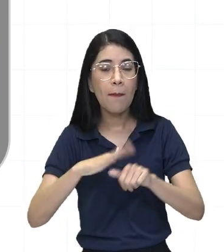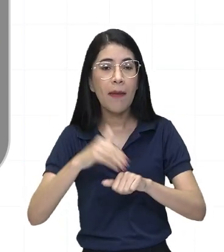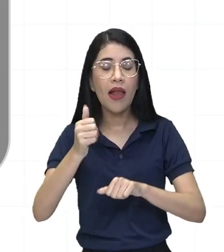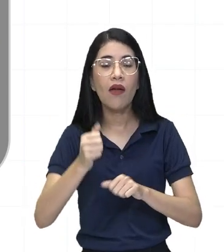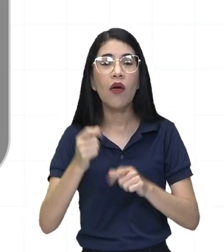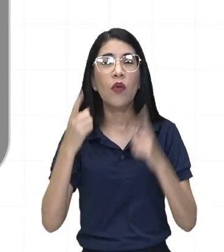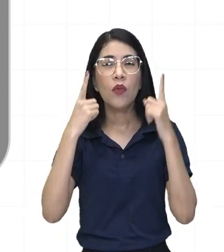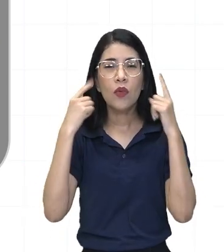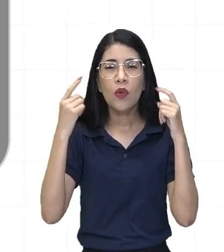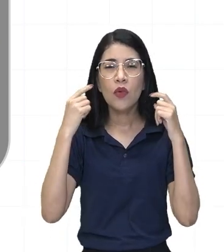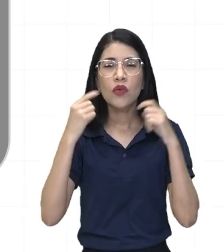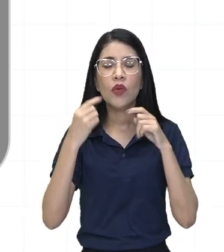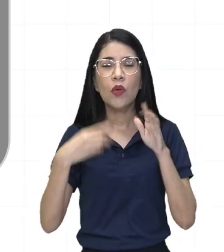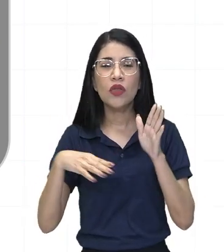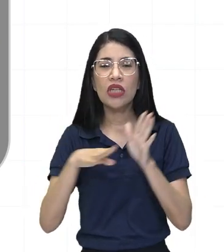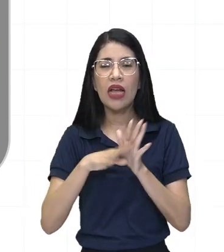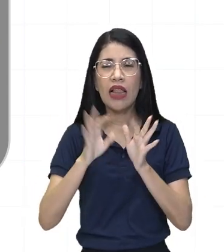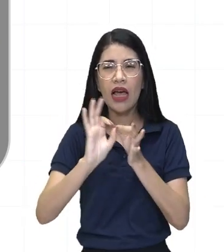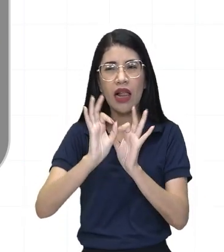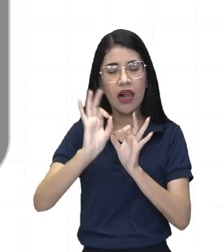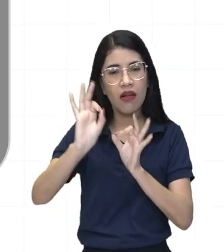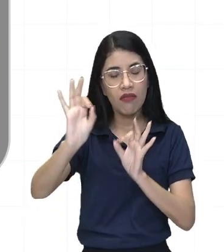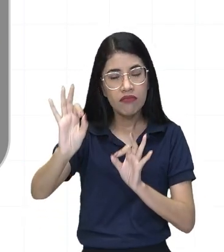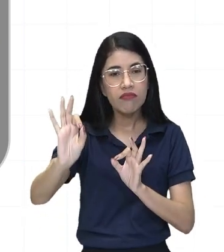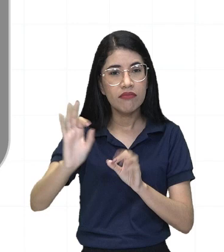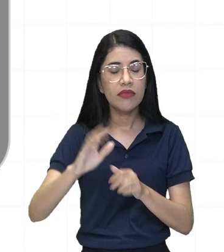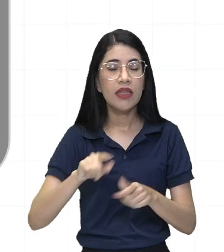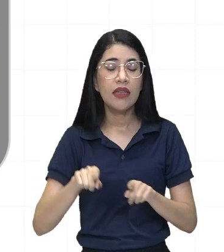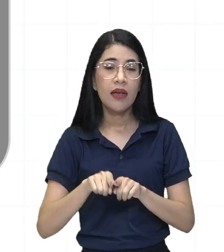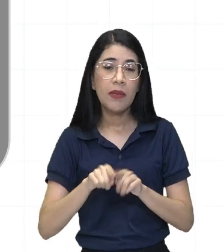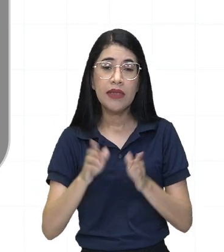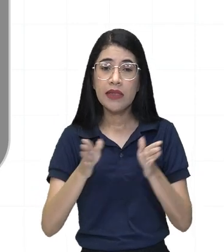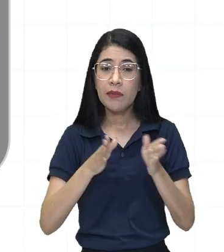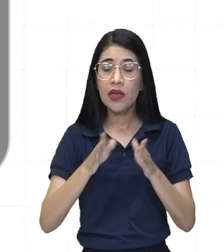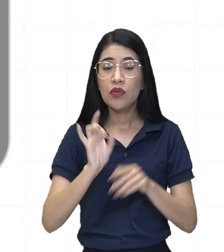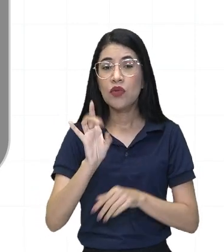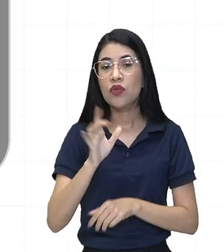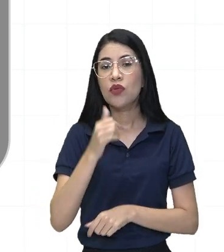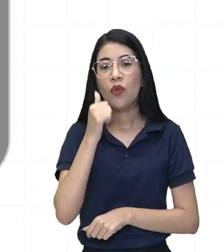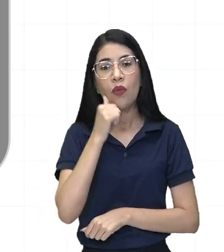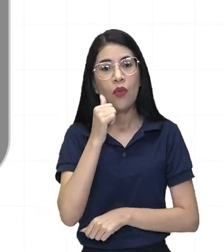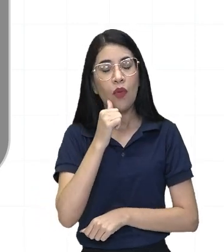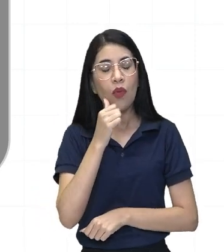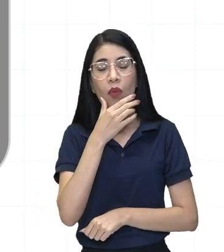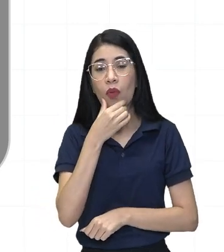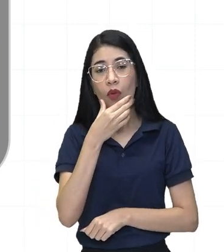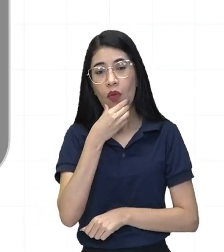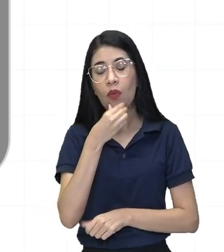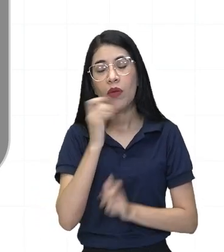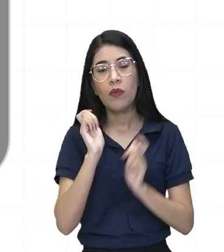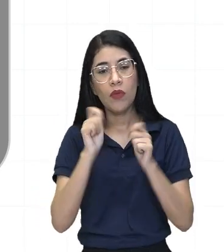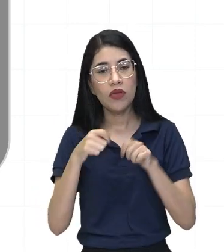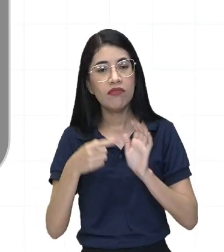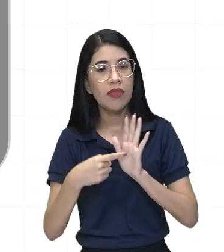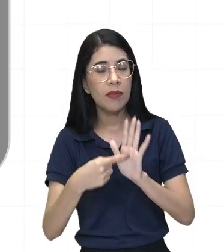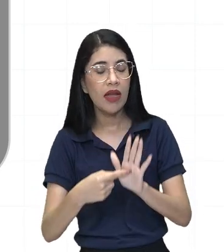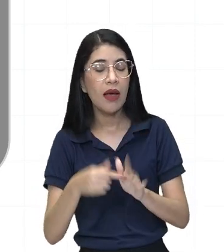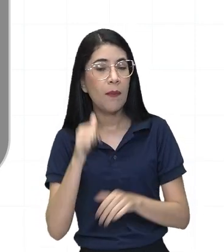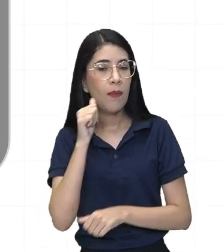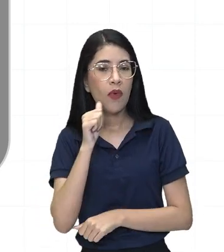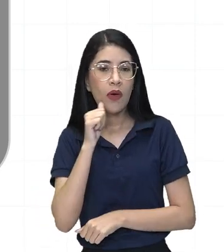mais próximo do público. E nesse período somente os homens se apresentavam. As